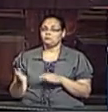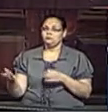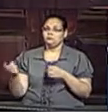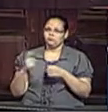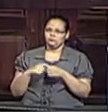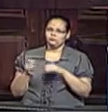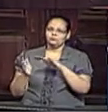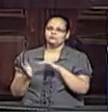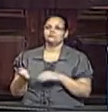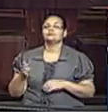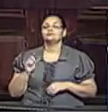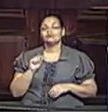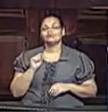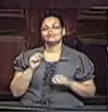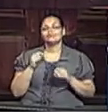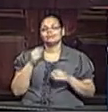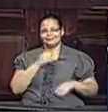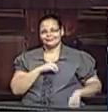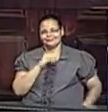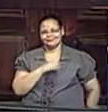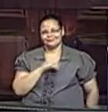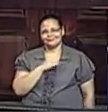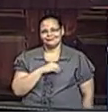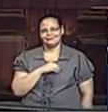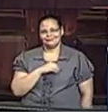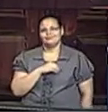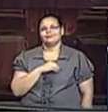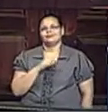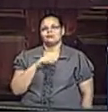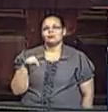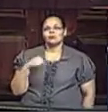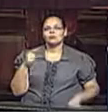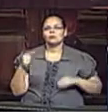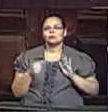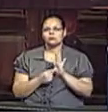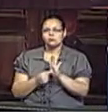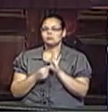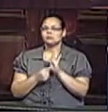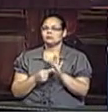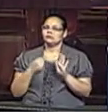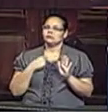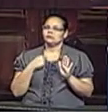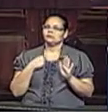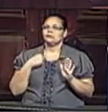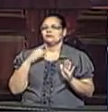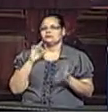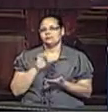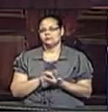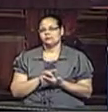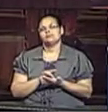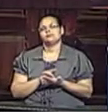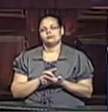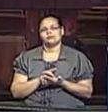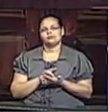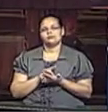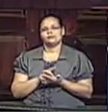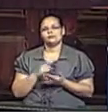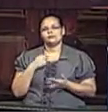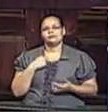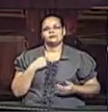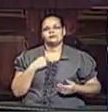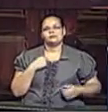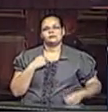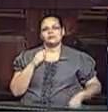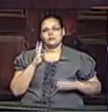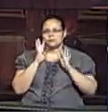voltando exatamente às questões salariais aqui apresentadas, eu, sinceramente, aí, nesse caso, eu ouço